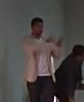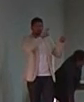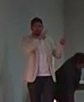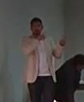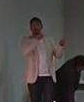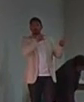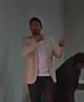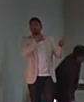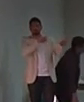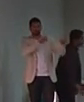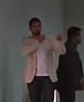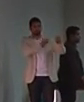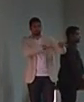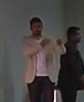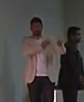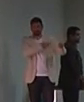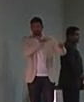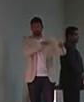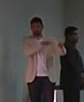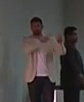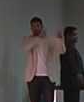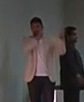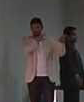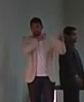é ensino.